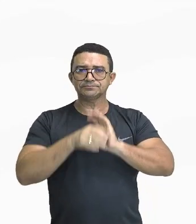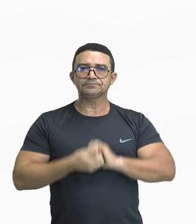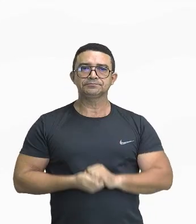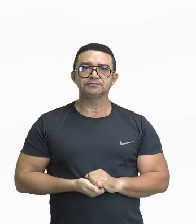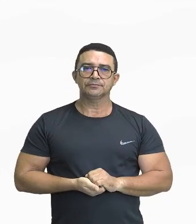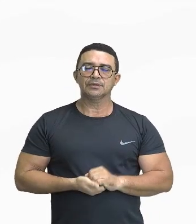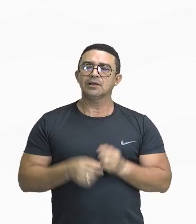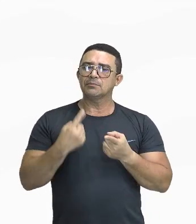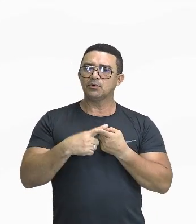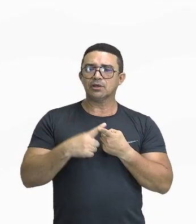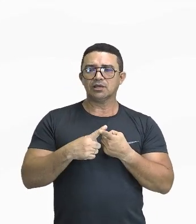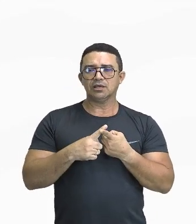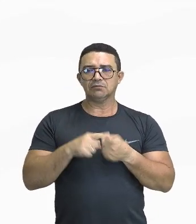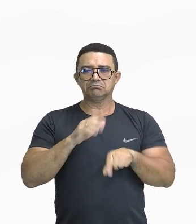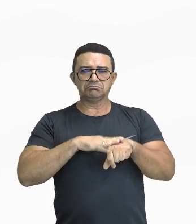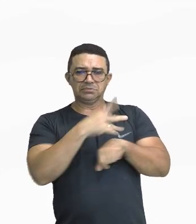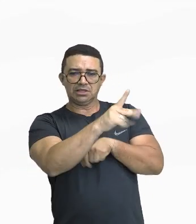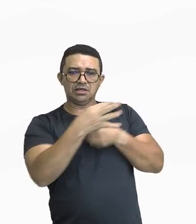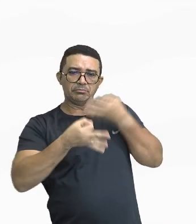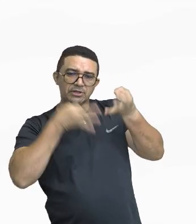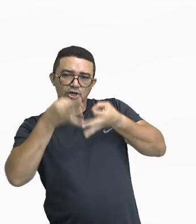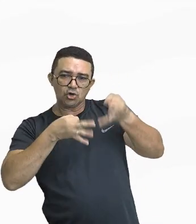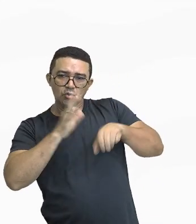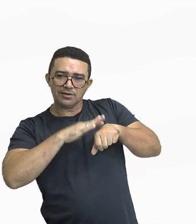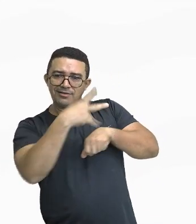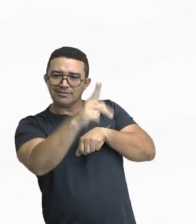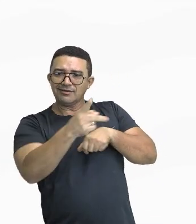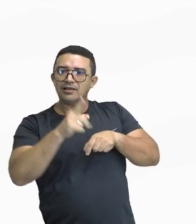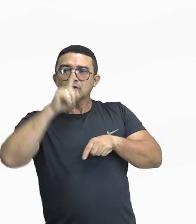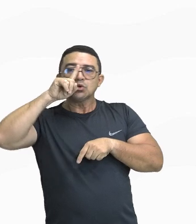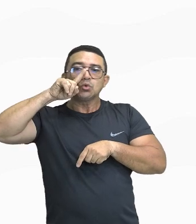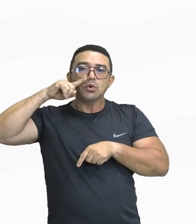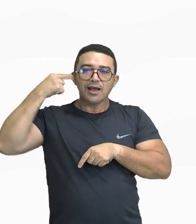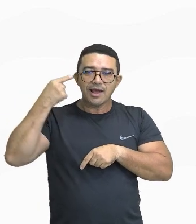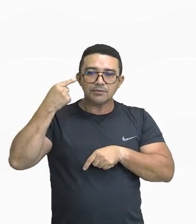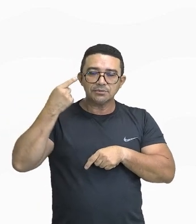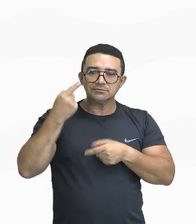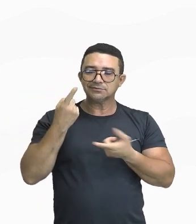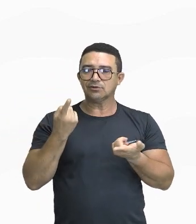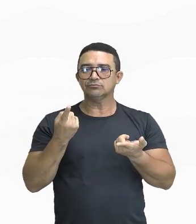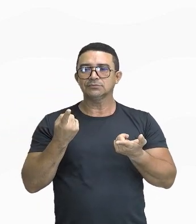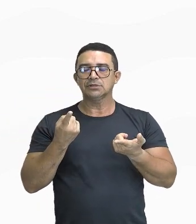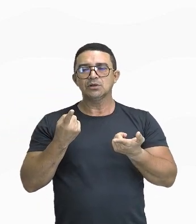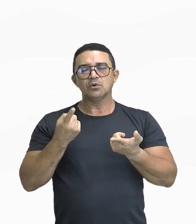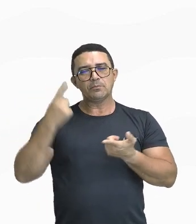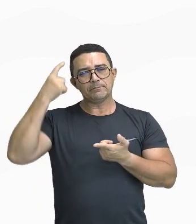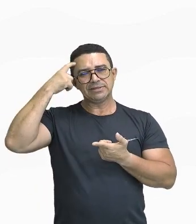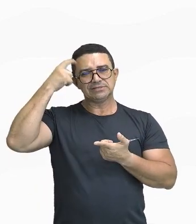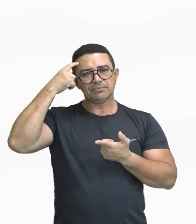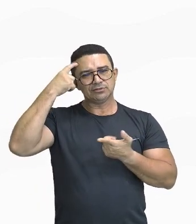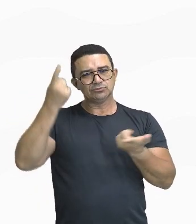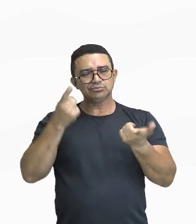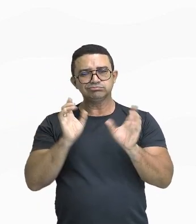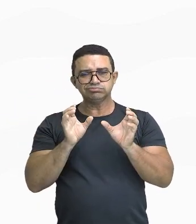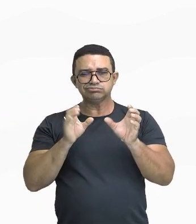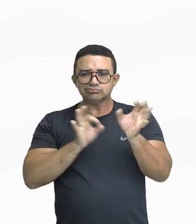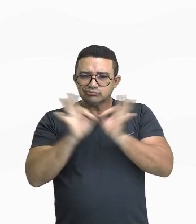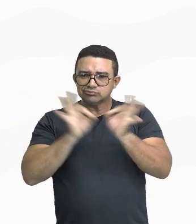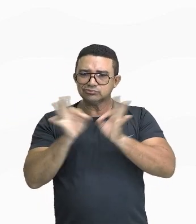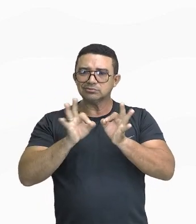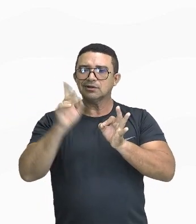Pois é, porque para Durkheim as representações coletivas, elas são construídas por uma grande gama de